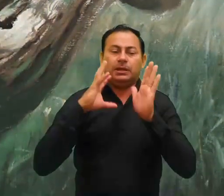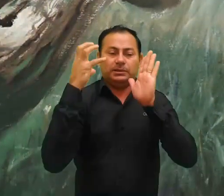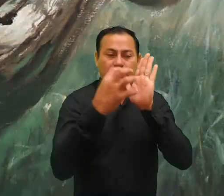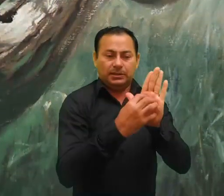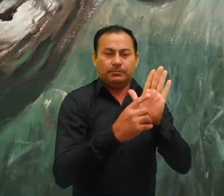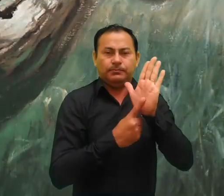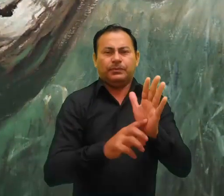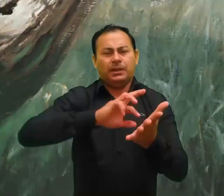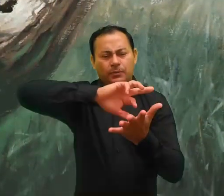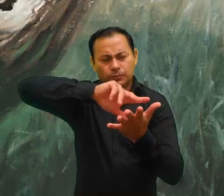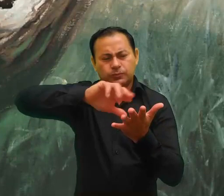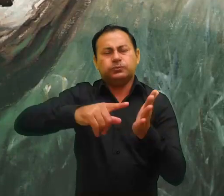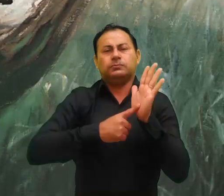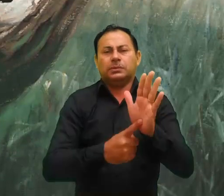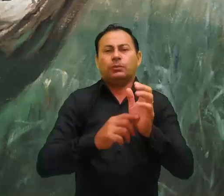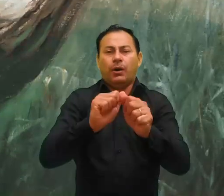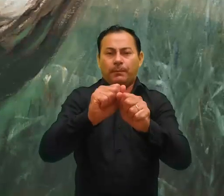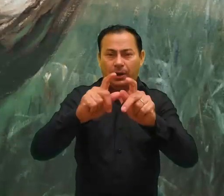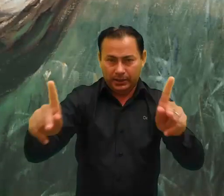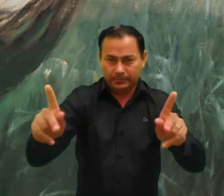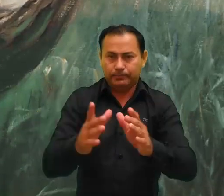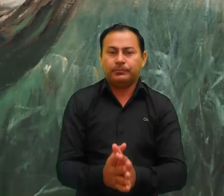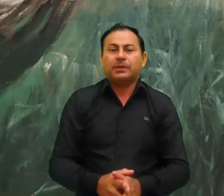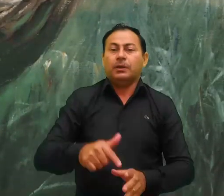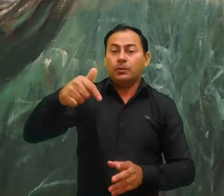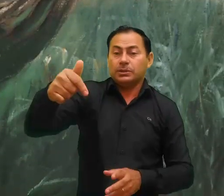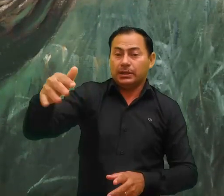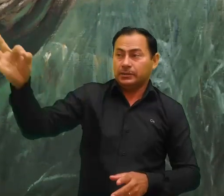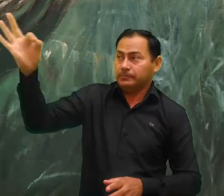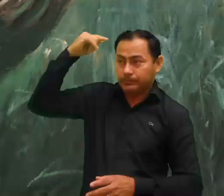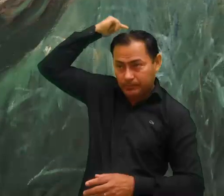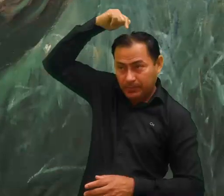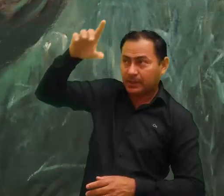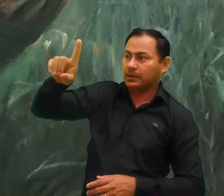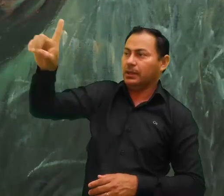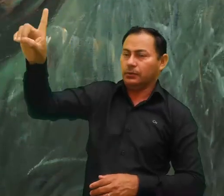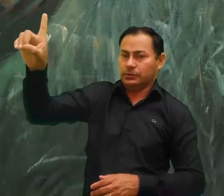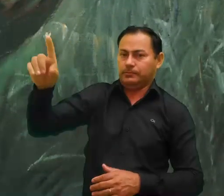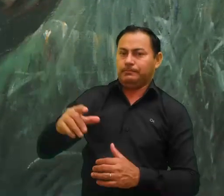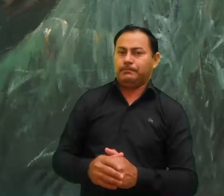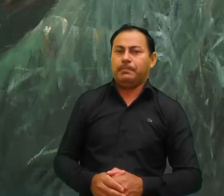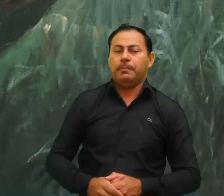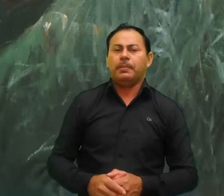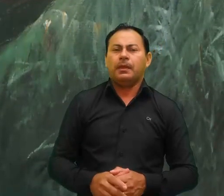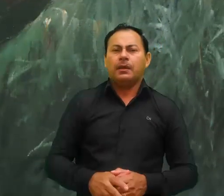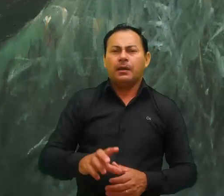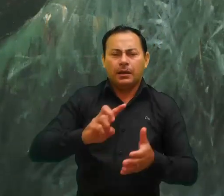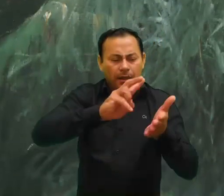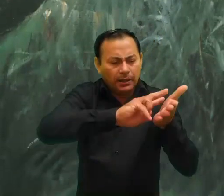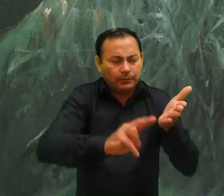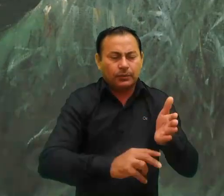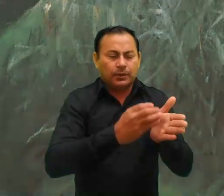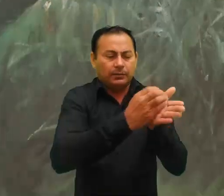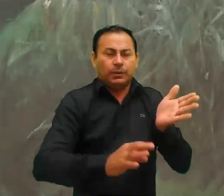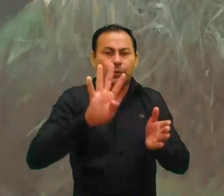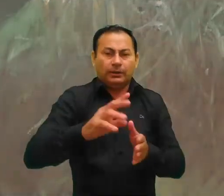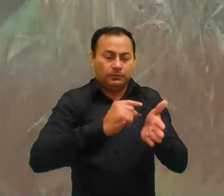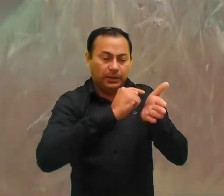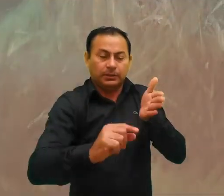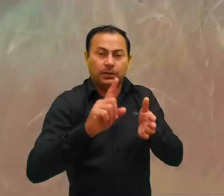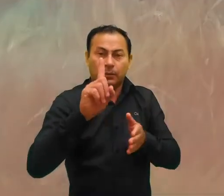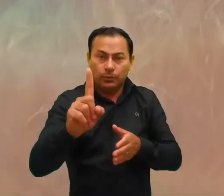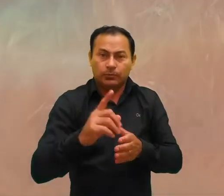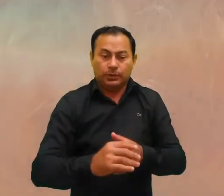do símbolo que aparece várias vezes no Apocalipse, os 7 Espíritos de Deus. Lemos no capítulo 4, versículo